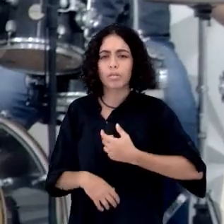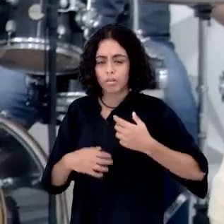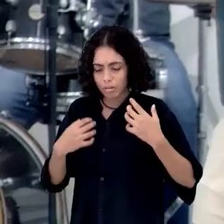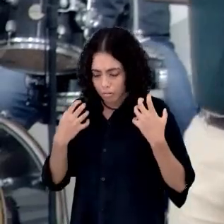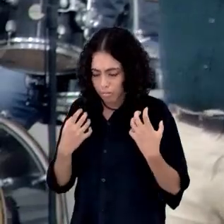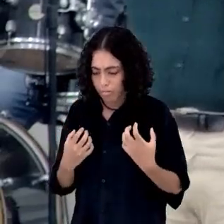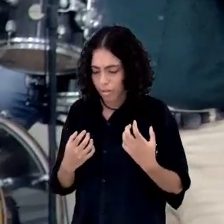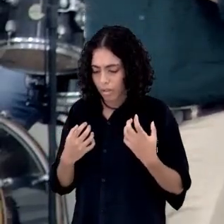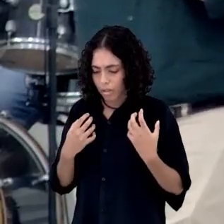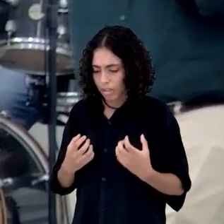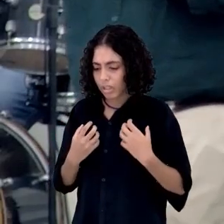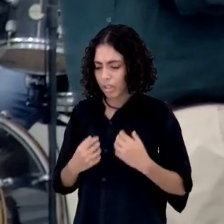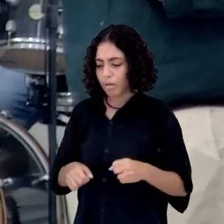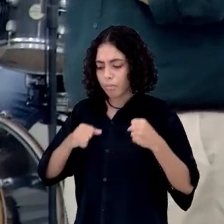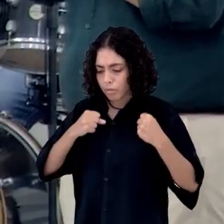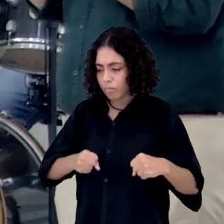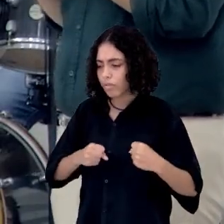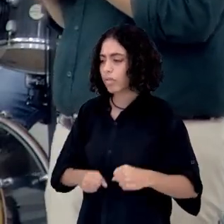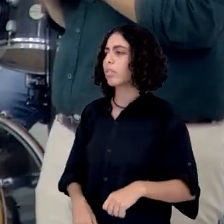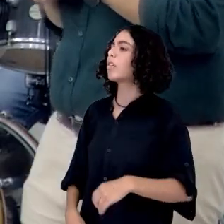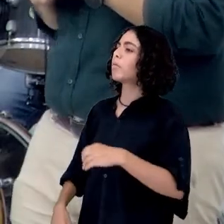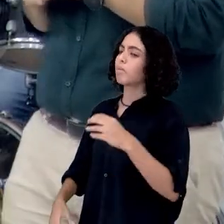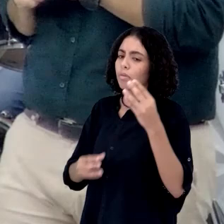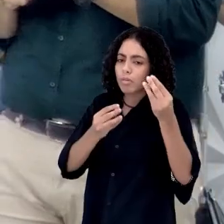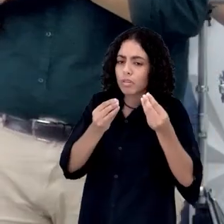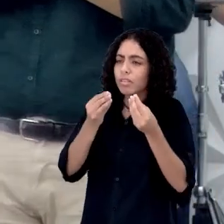E nós cremos que o Senhor está ouvindo a nossa oração.